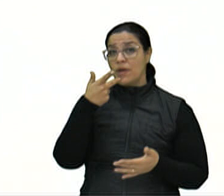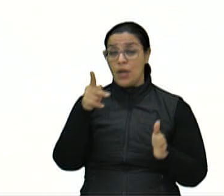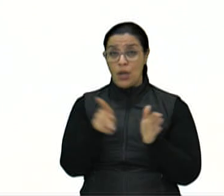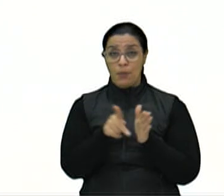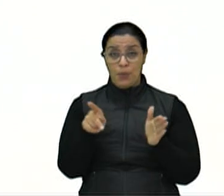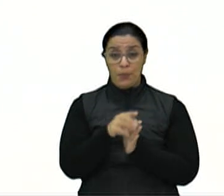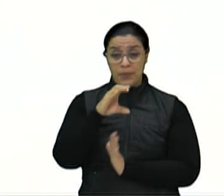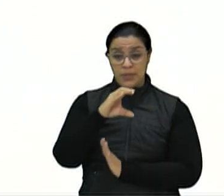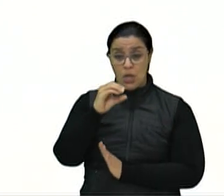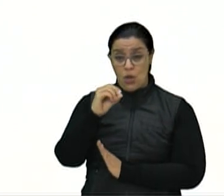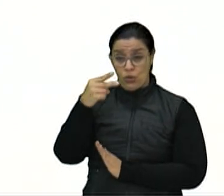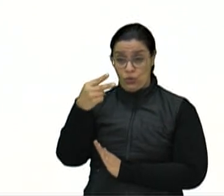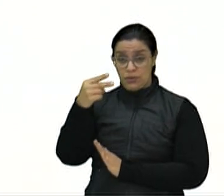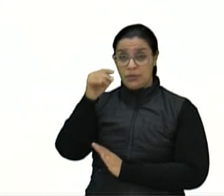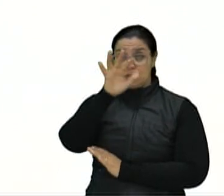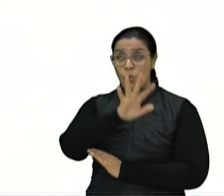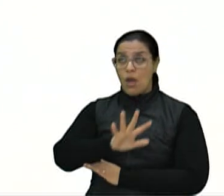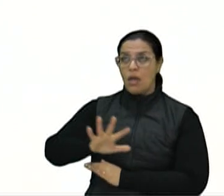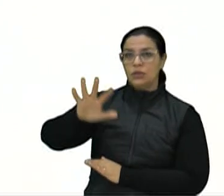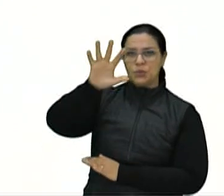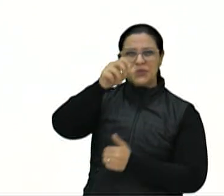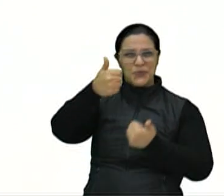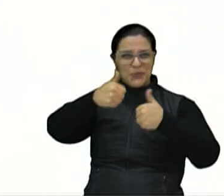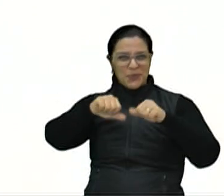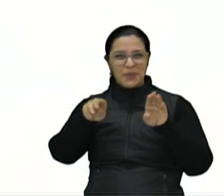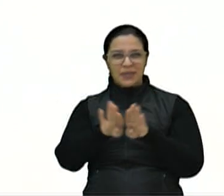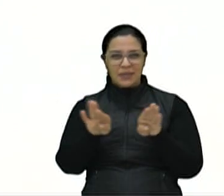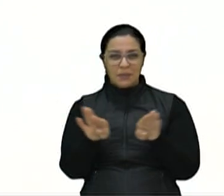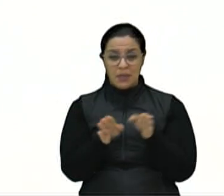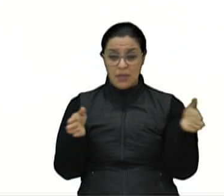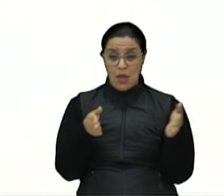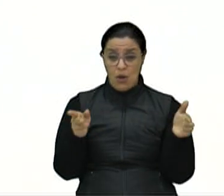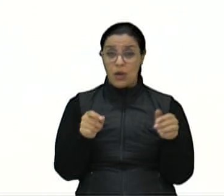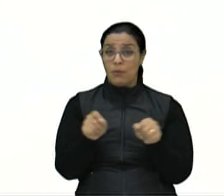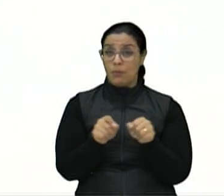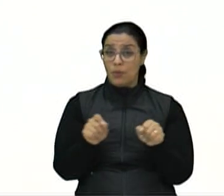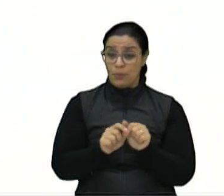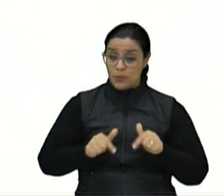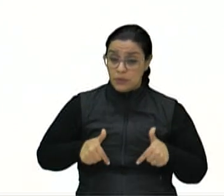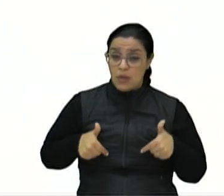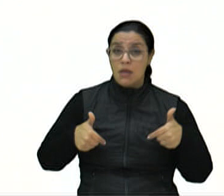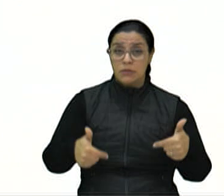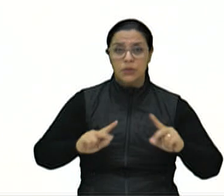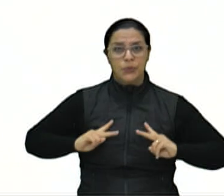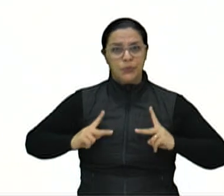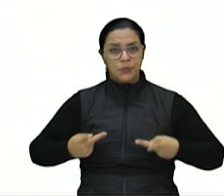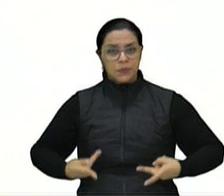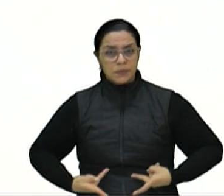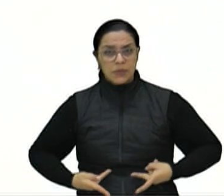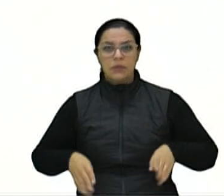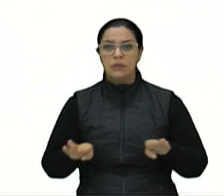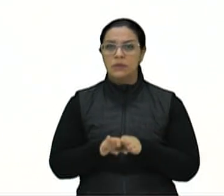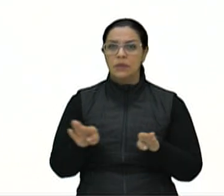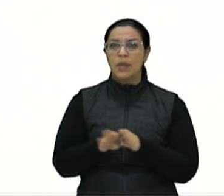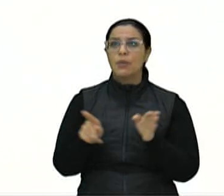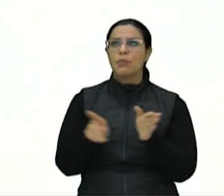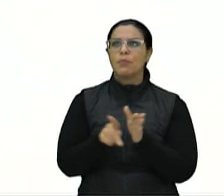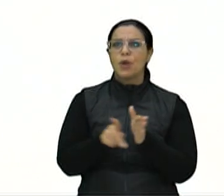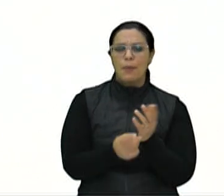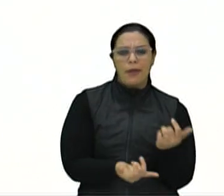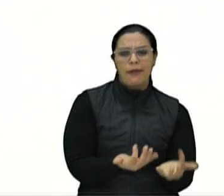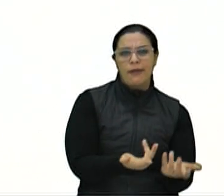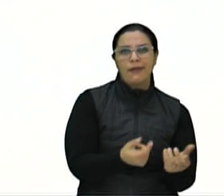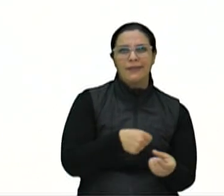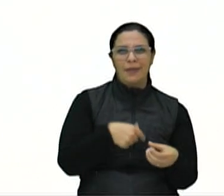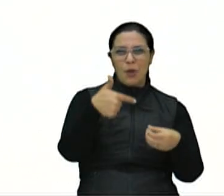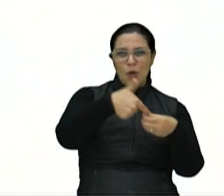liberação de gás carbônico na atmosfera, por isso que eu falei da química, em decorrência das atividades humanas, como a queima de combustível fóssil, lembra que